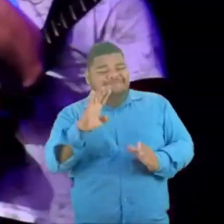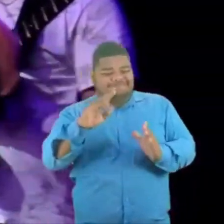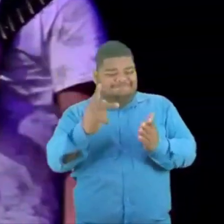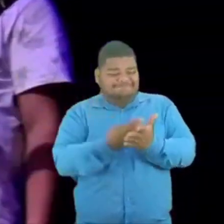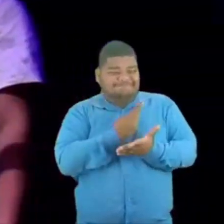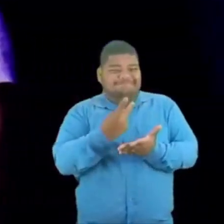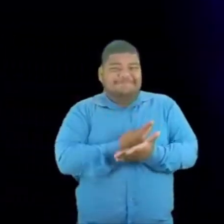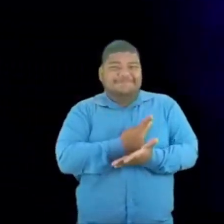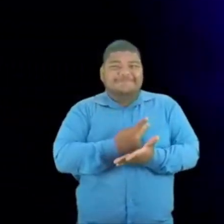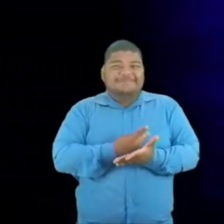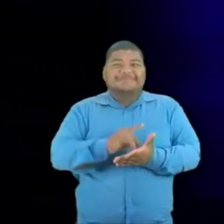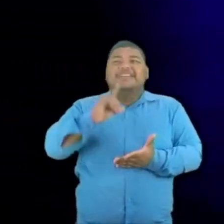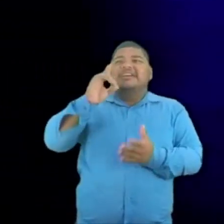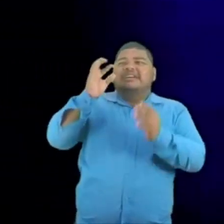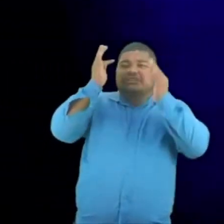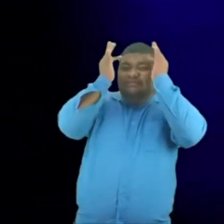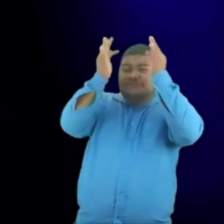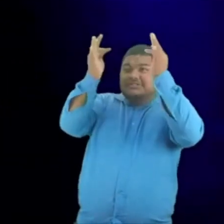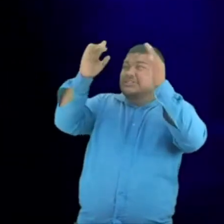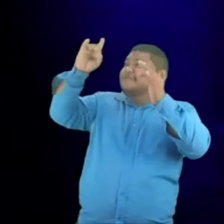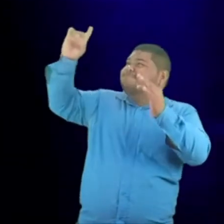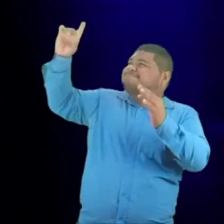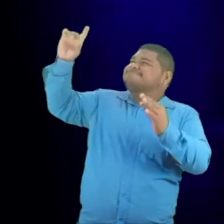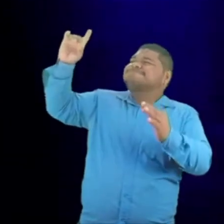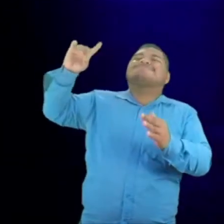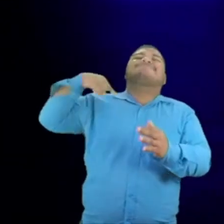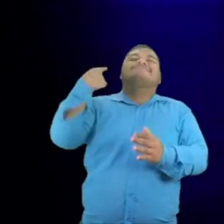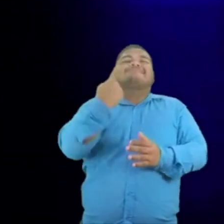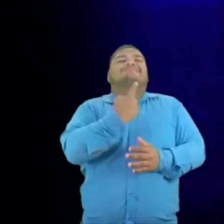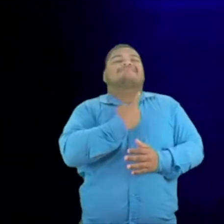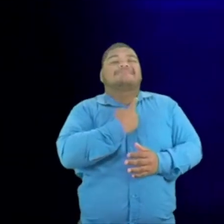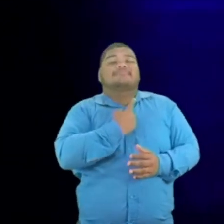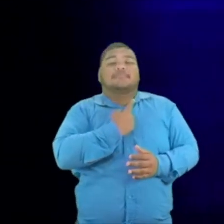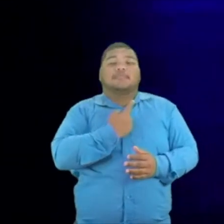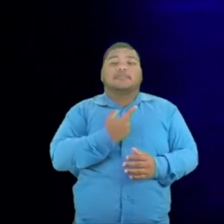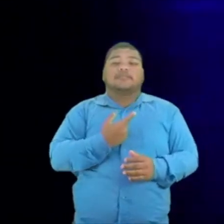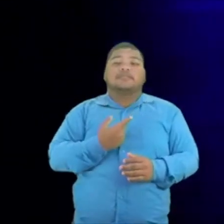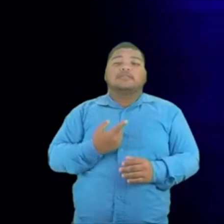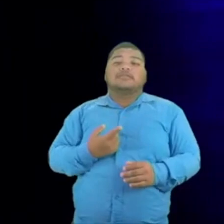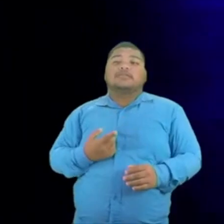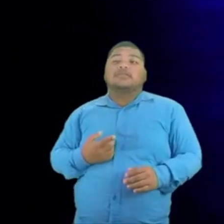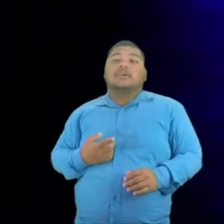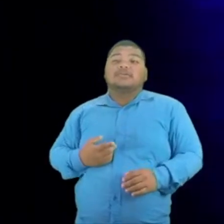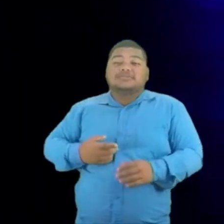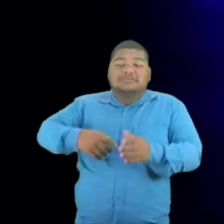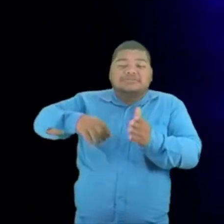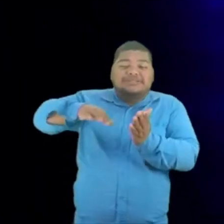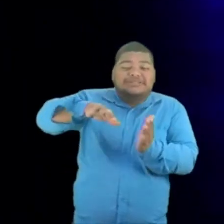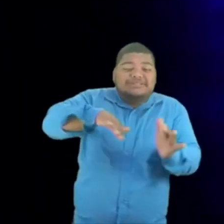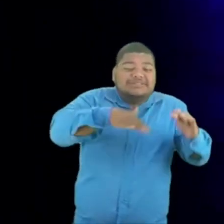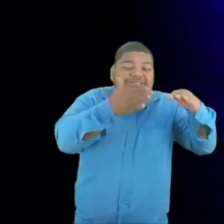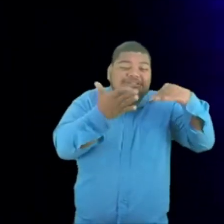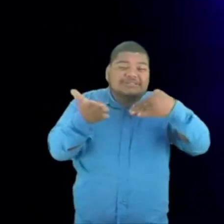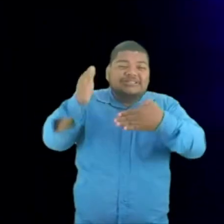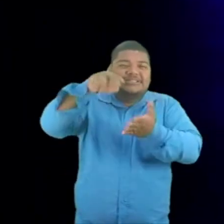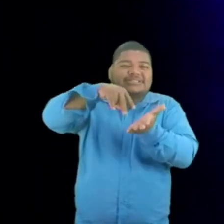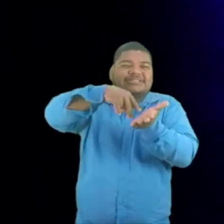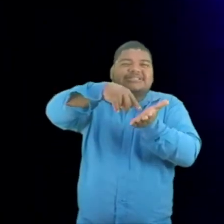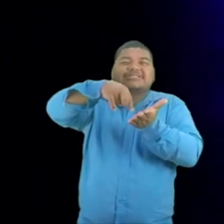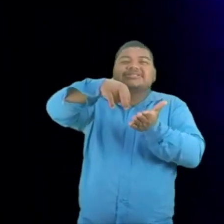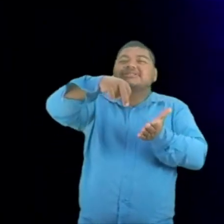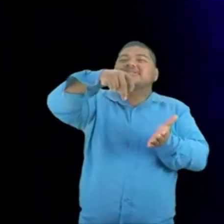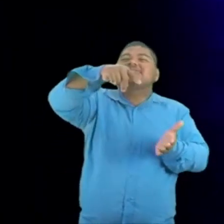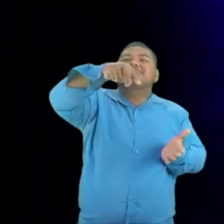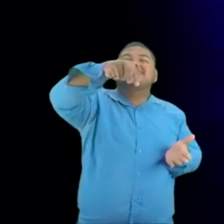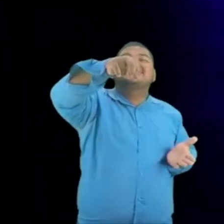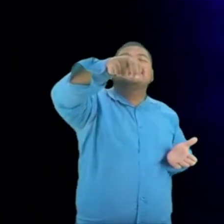permanece fiel para conosco. em tudo em ti confie, sobre as águas